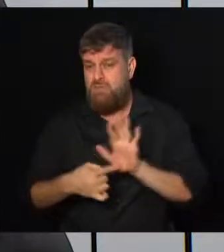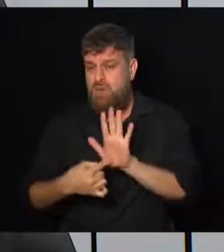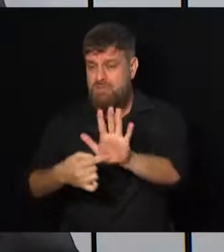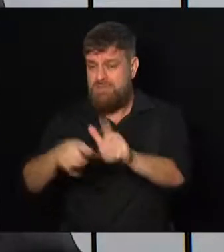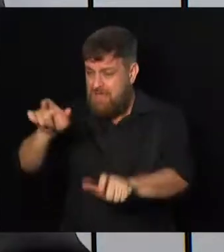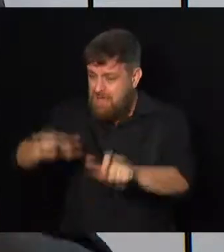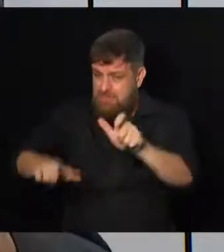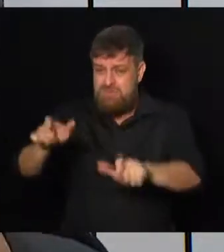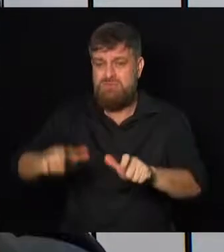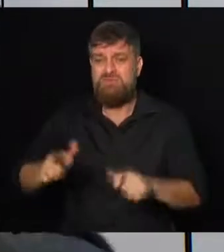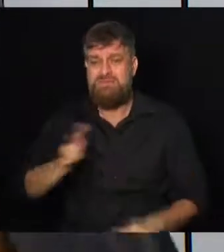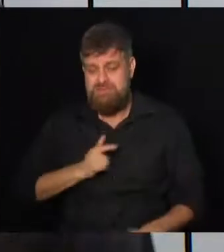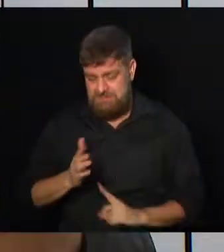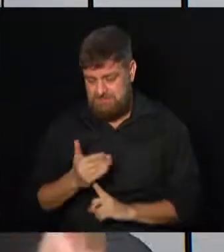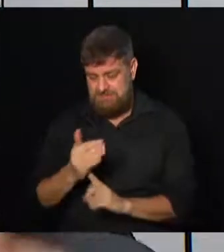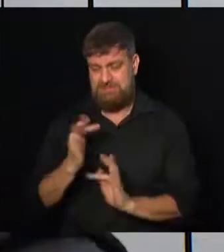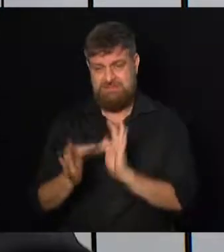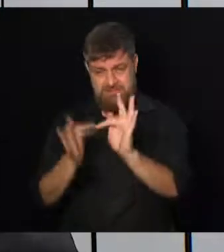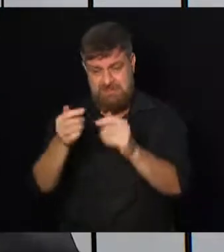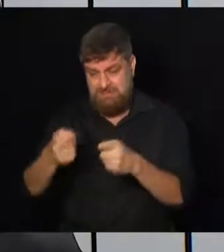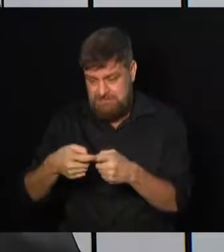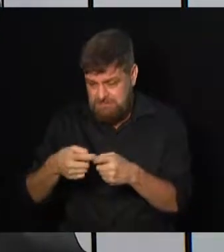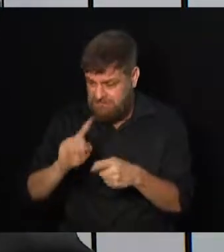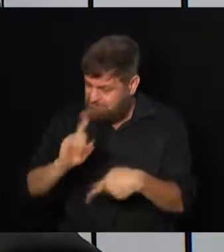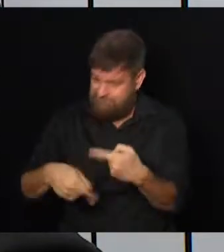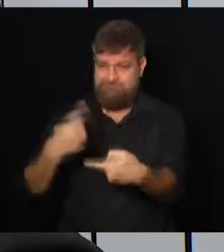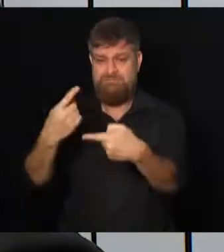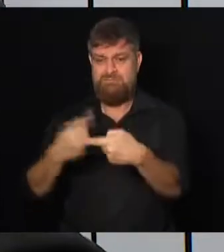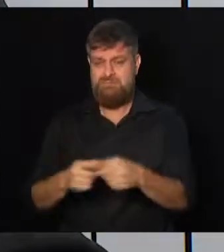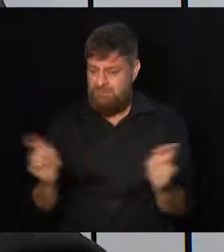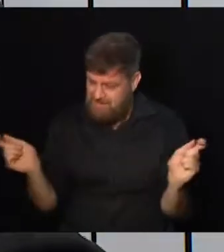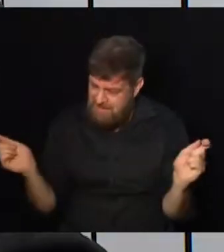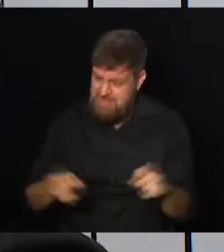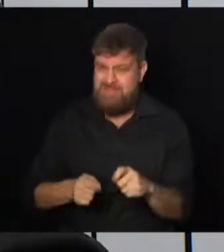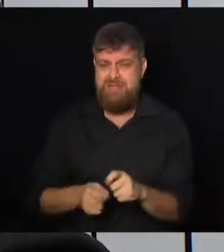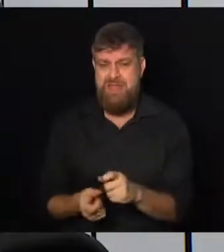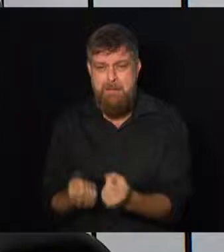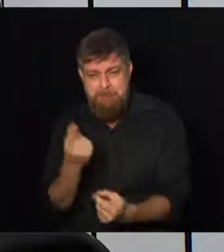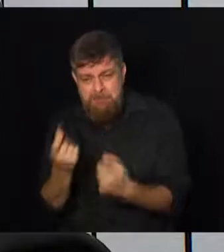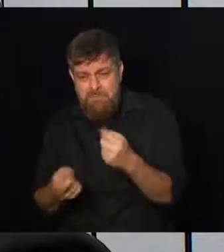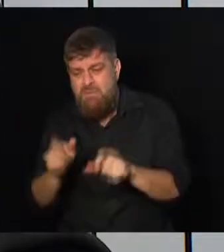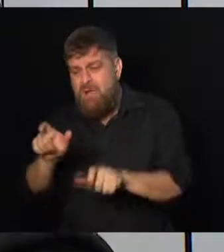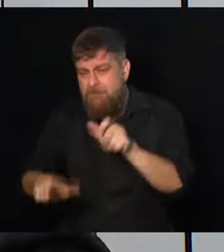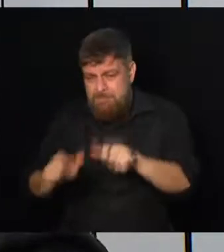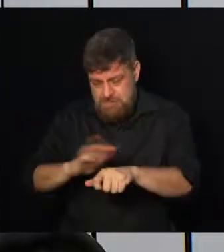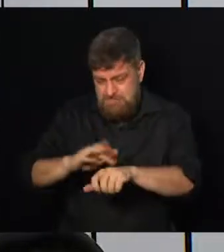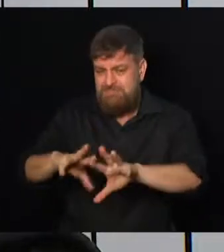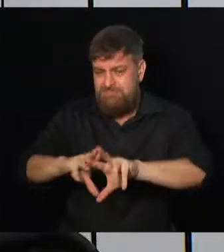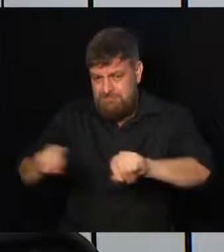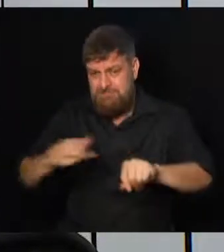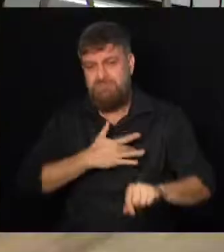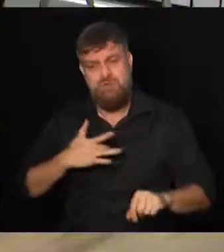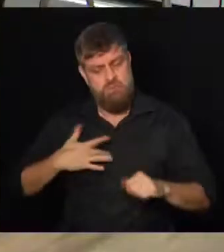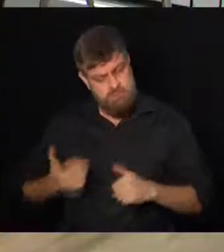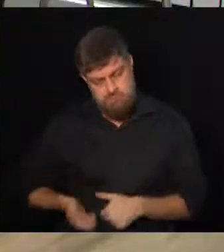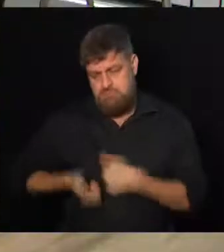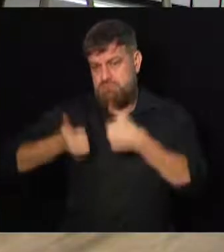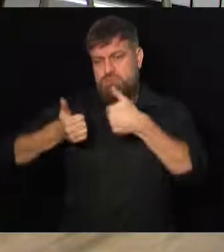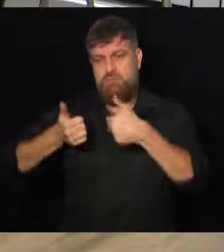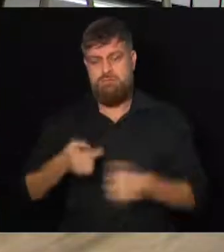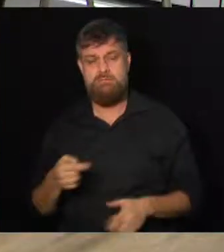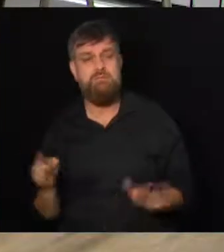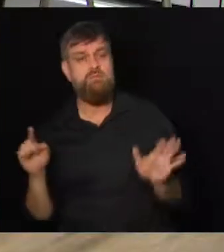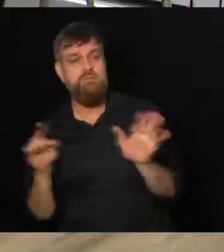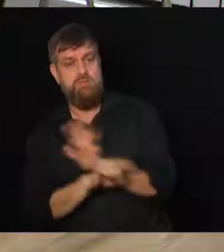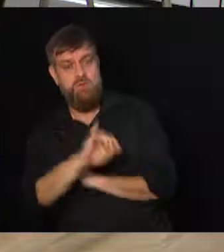mostrar que a tecnologia, a medicina avançou a tal ponto que muitos casos estão sendo recuperados. Isso é muito bom. Vereador Jorge da